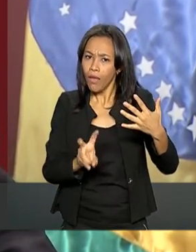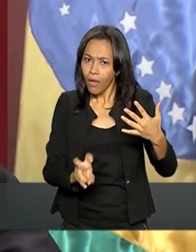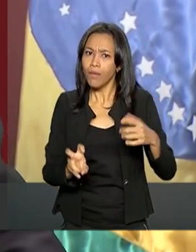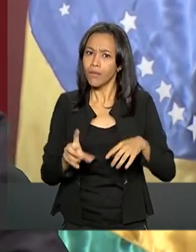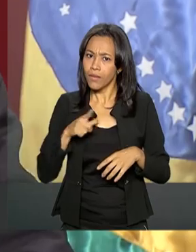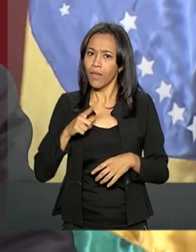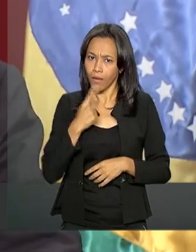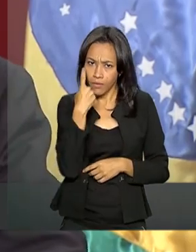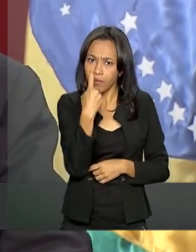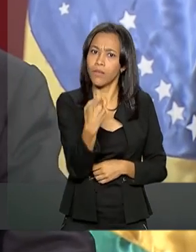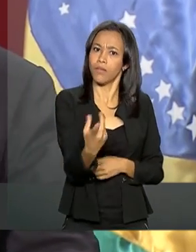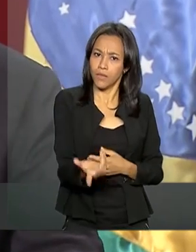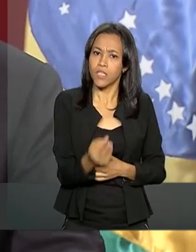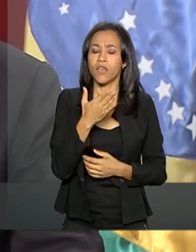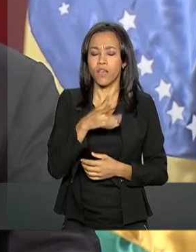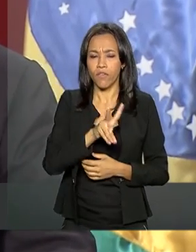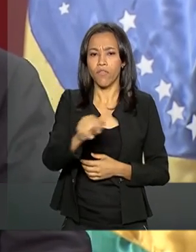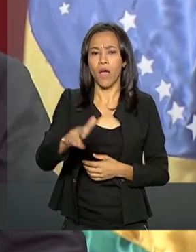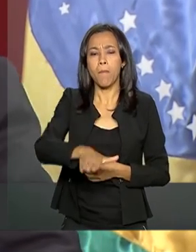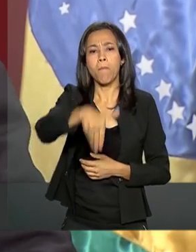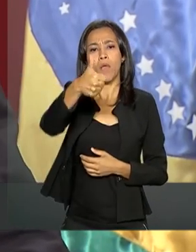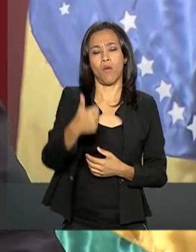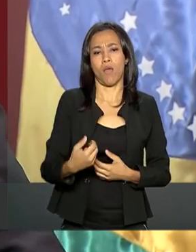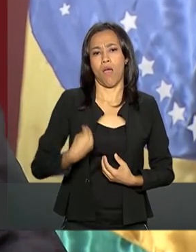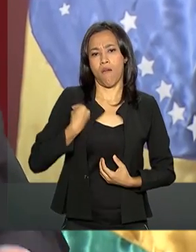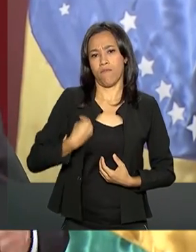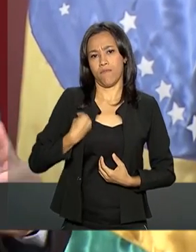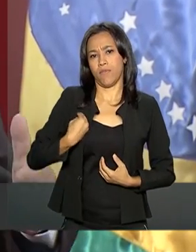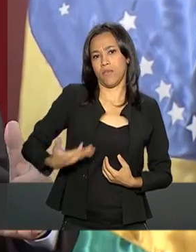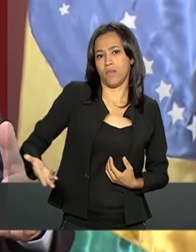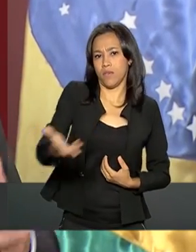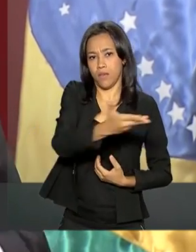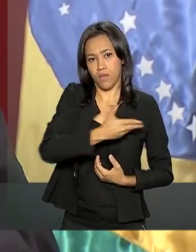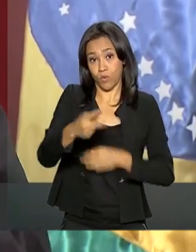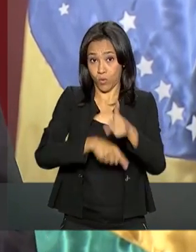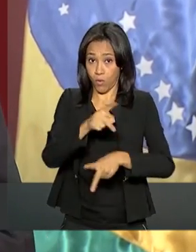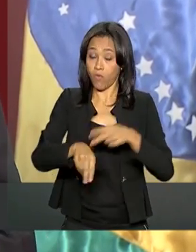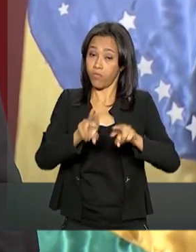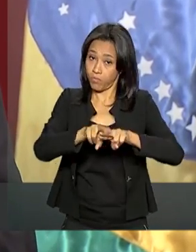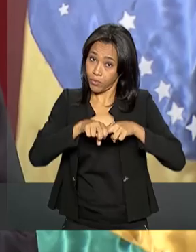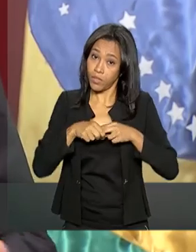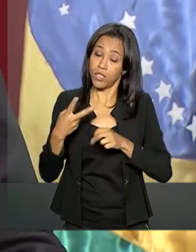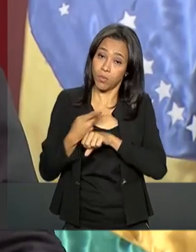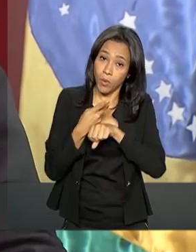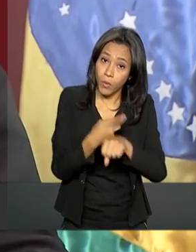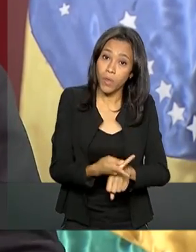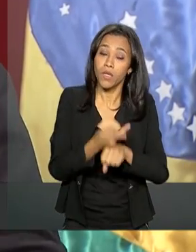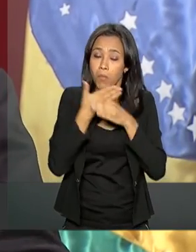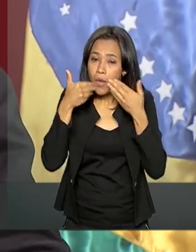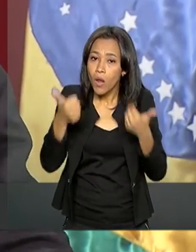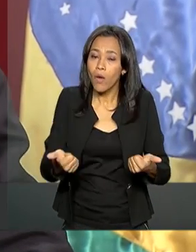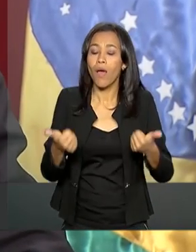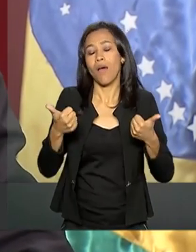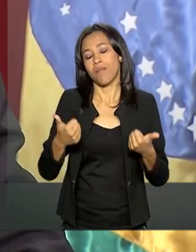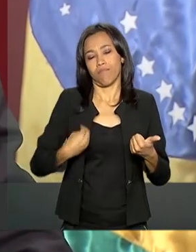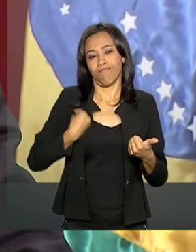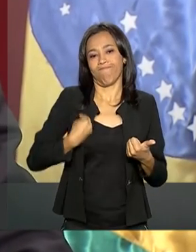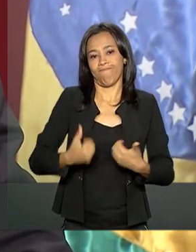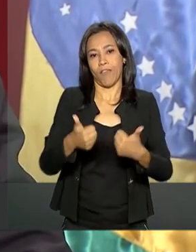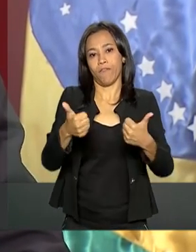que vai interessar muito, porque vai melhorar a qualidade de vida dos nossos povos. Por essa razão que procuramos com esses acordos é melhorar a qualidade de vida dos nossos povos.